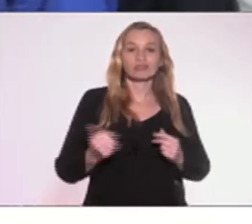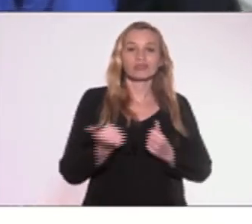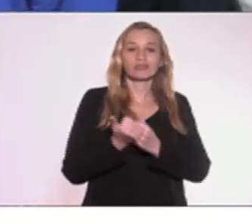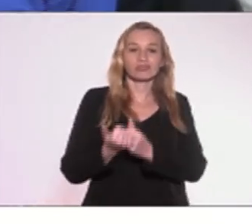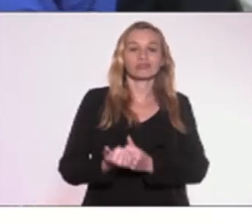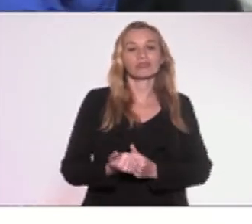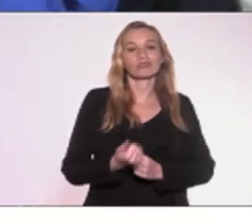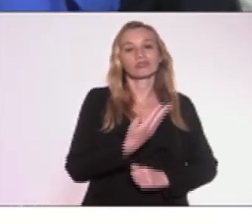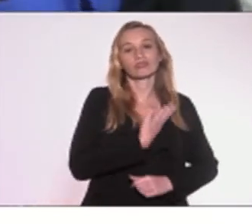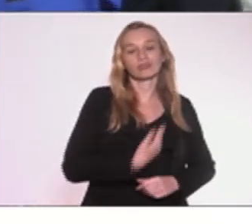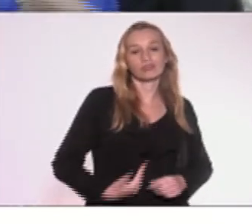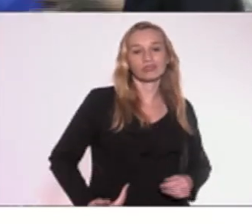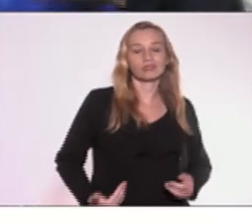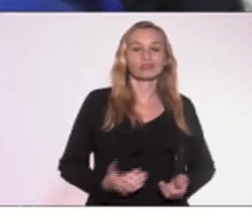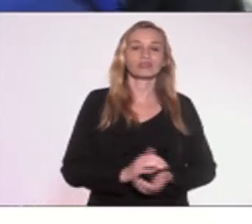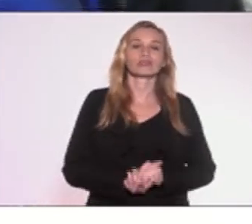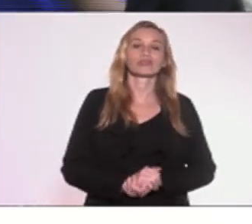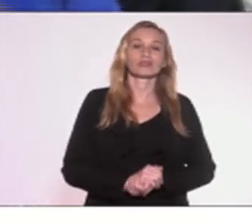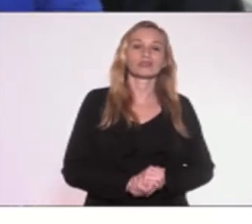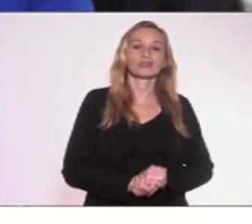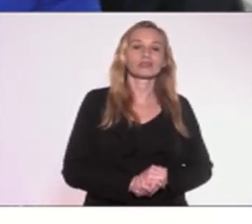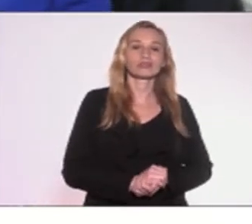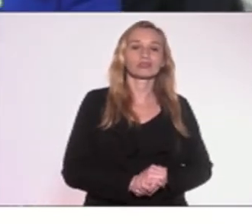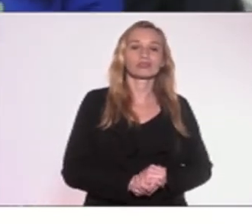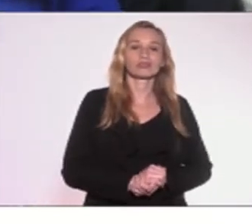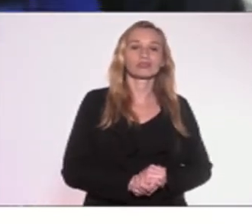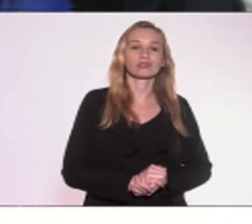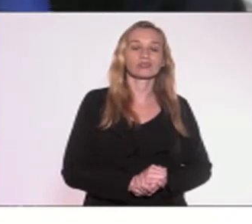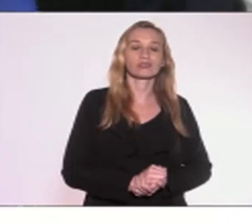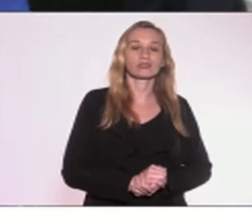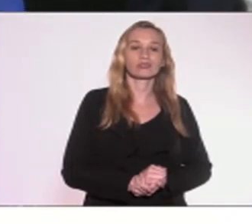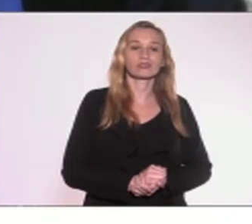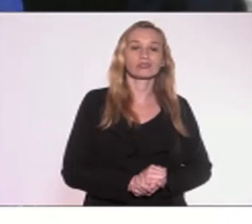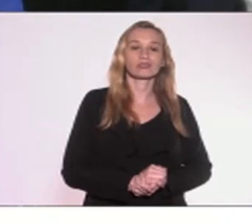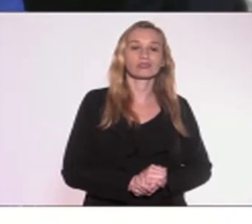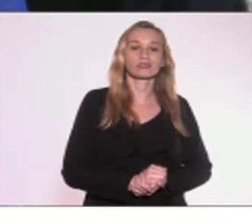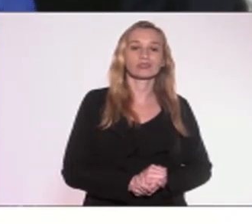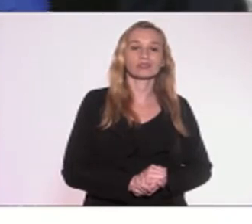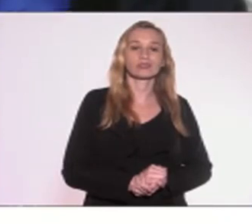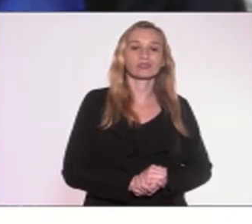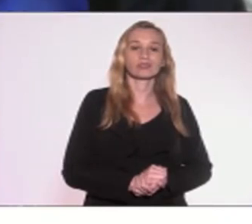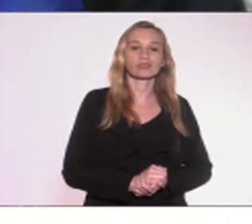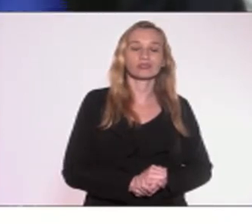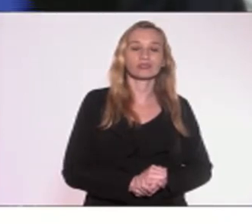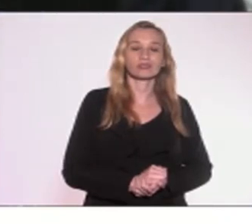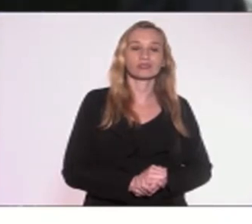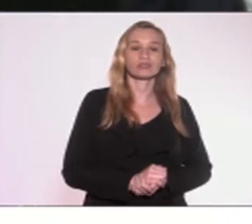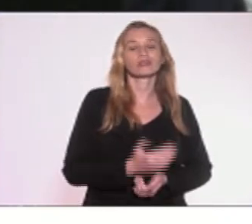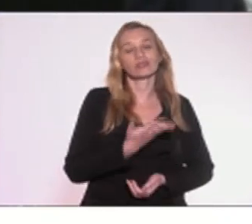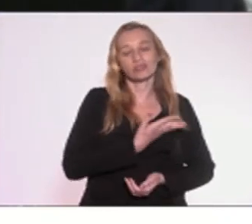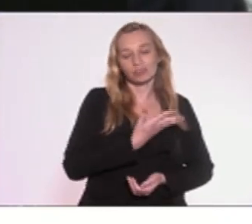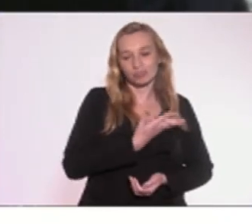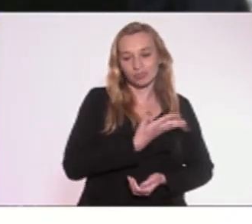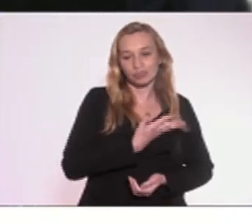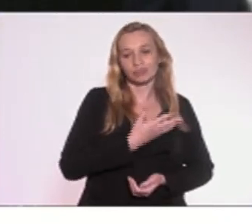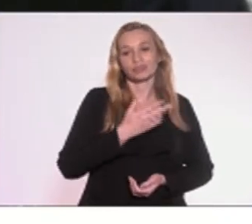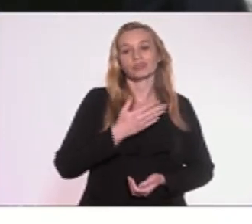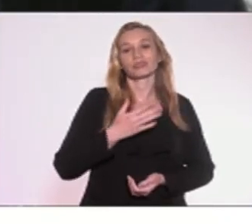vice-governador, doutora Giselda, doutor Boente, colegas e amigos policiais.